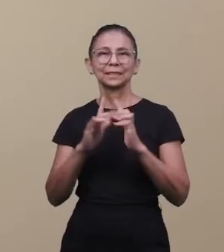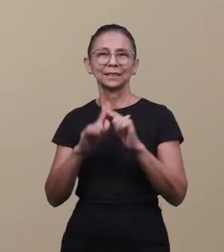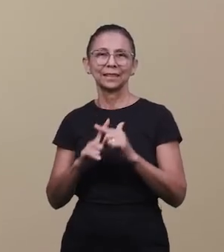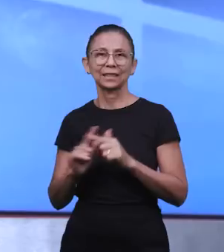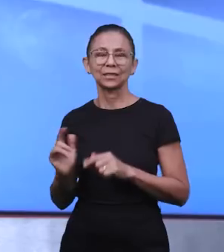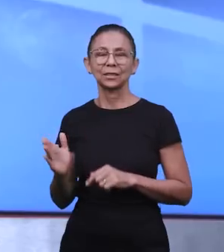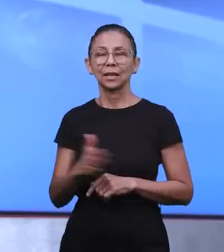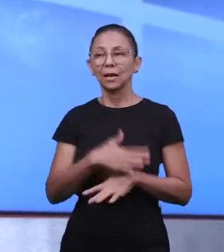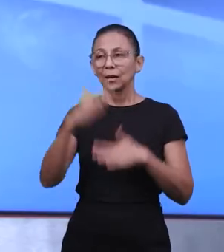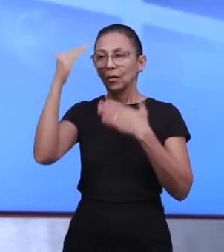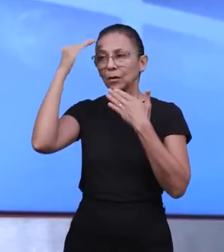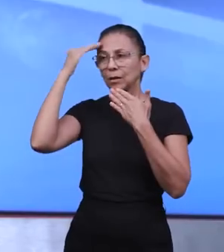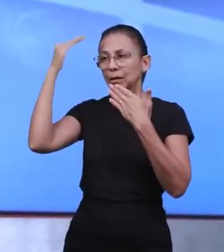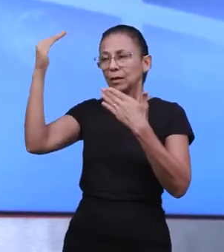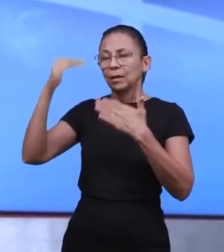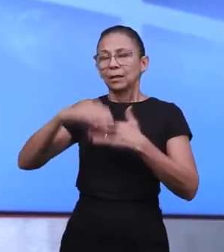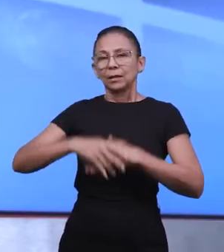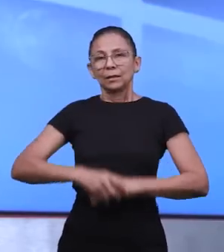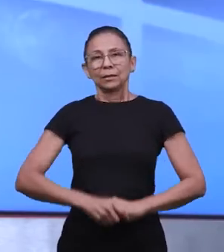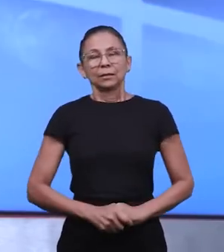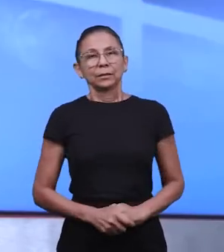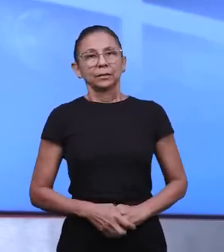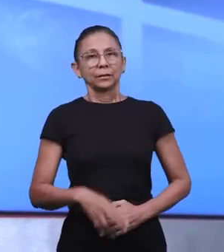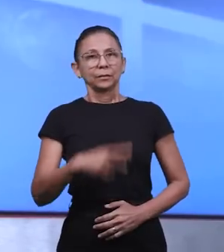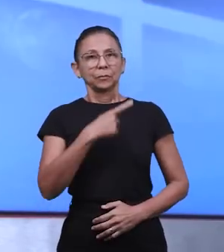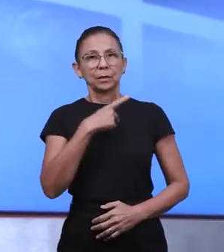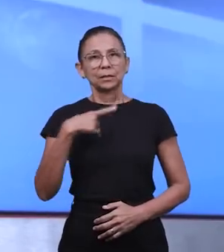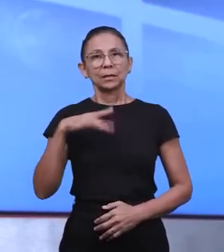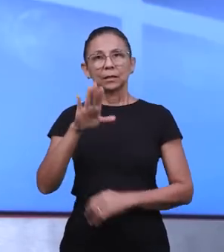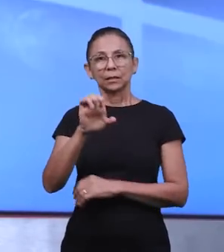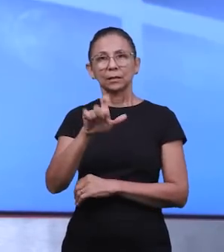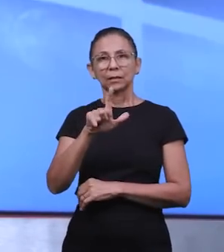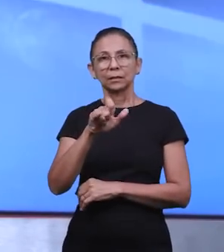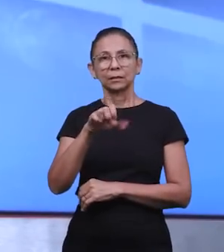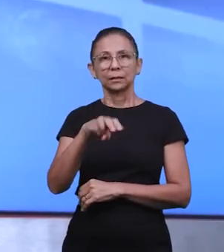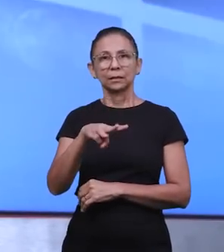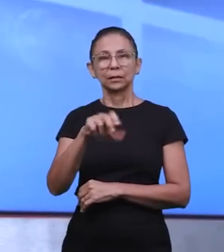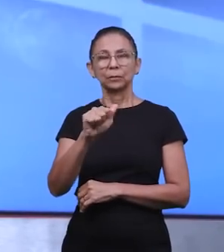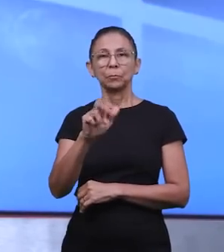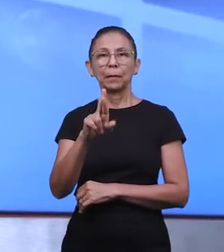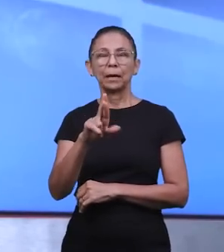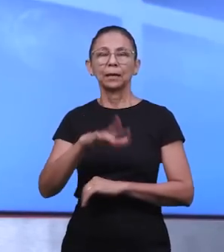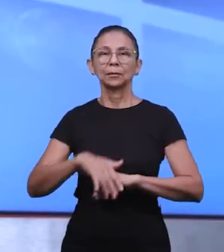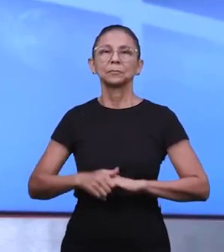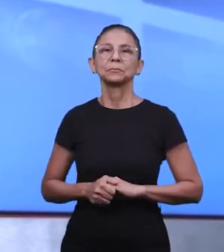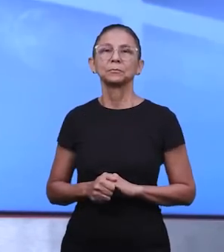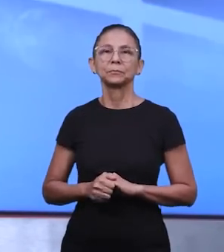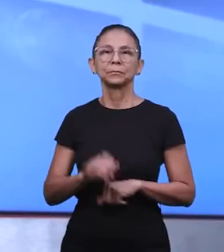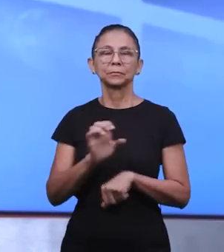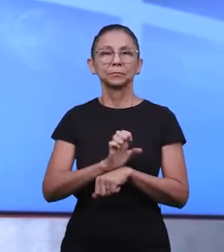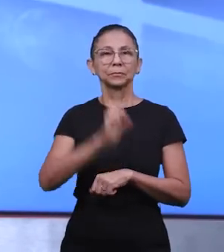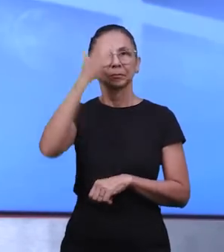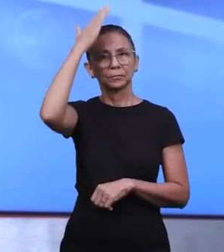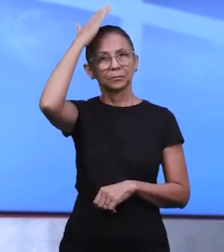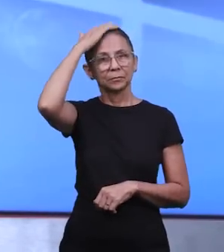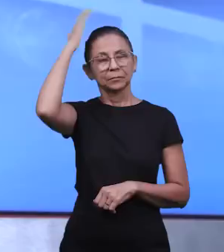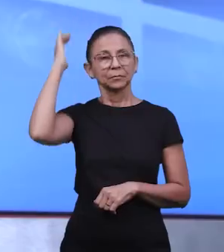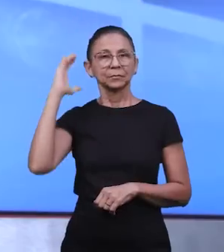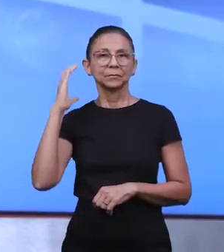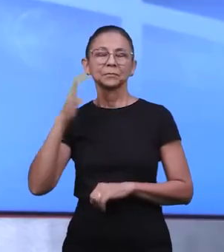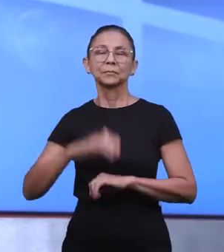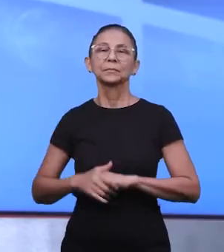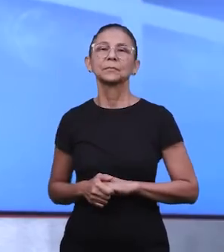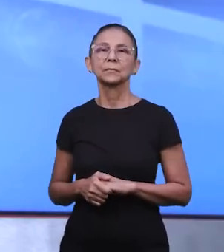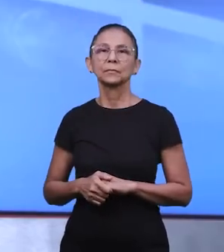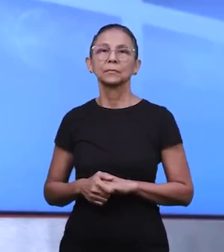e irmãos. Obrigado, Rebeca. Pastor Elimar, vamos voltando aqui para o Brasil, né? Pastor Elimar, diretamente do Paraná. Pastor Elimar,